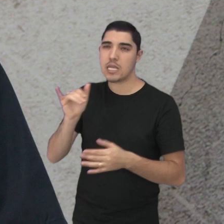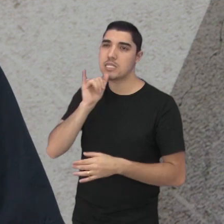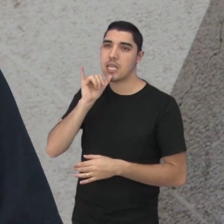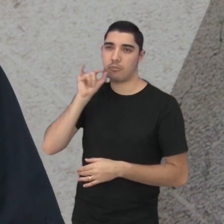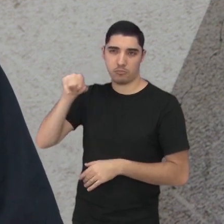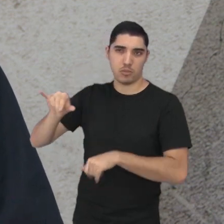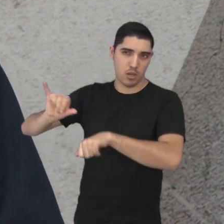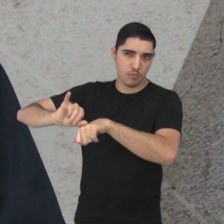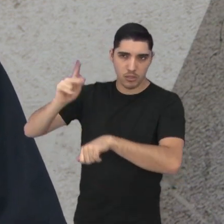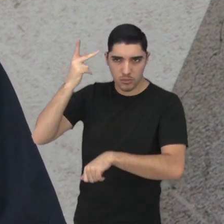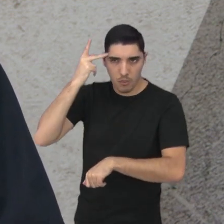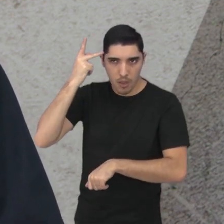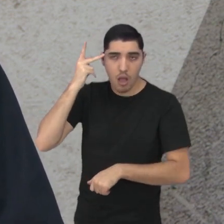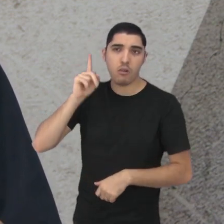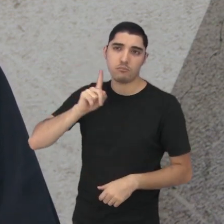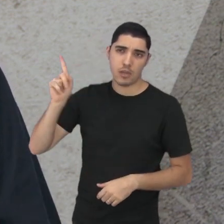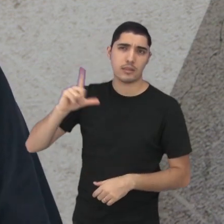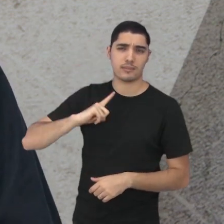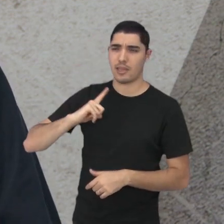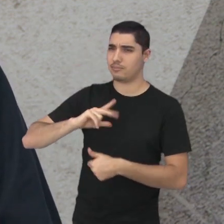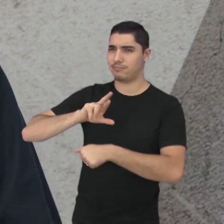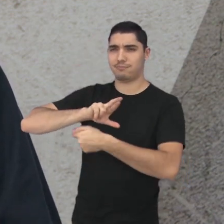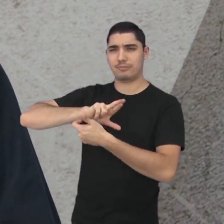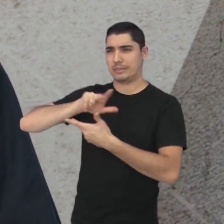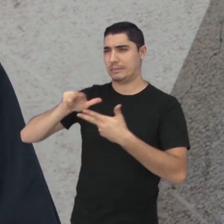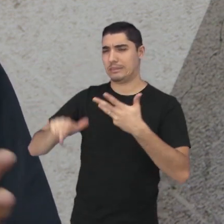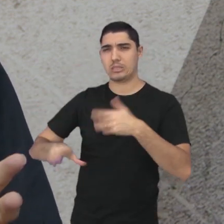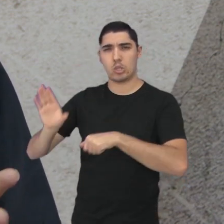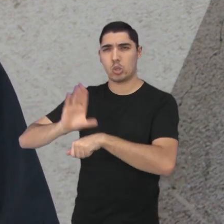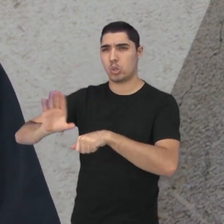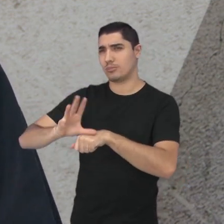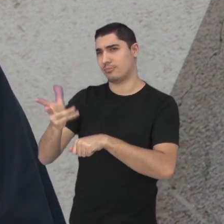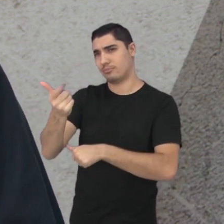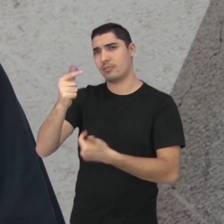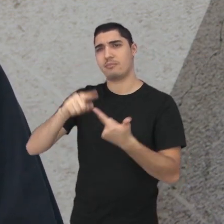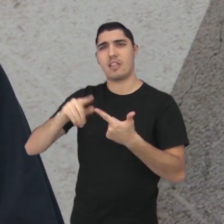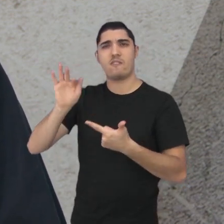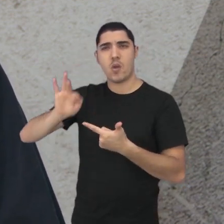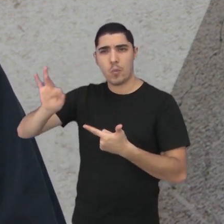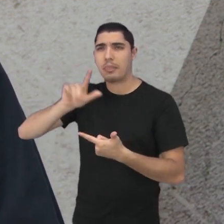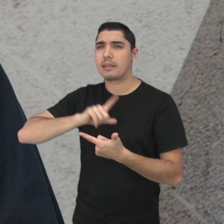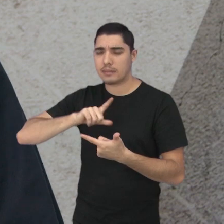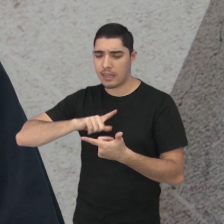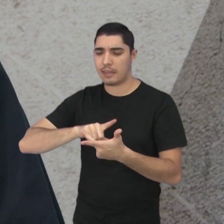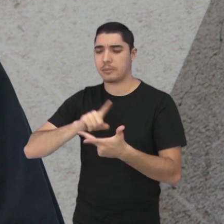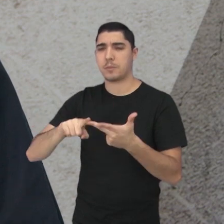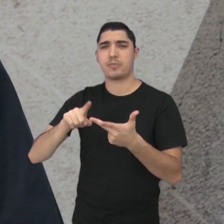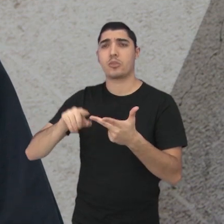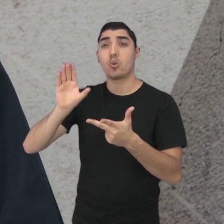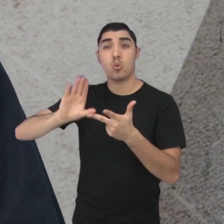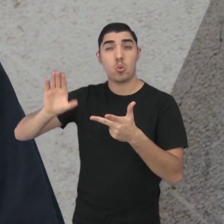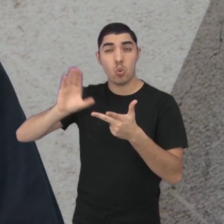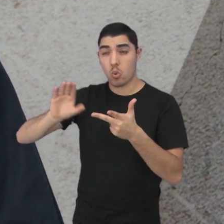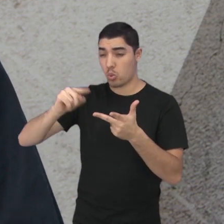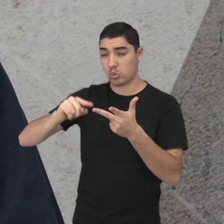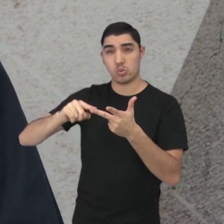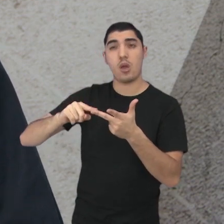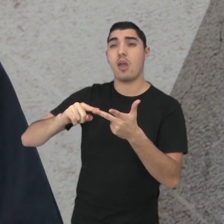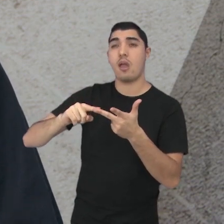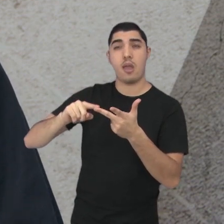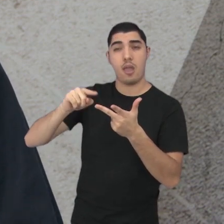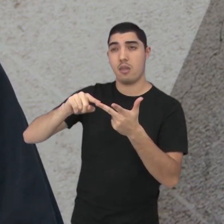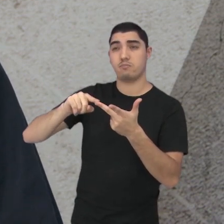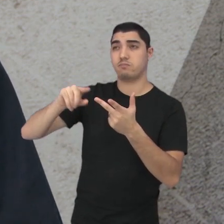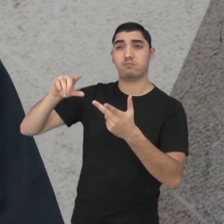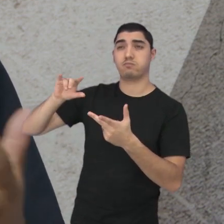principalmente em São Paulo. São Paulo tem muitos cursos ali de qualidade, tem faculdades, tem cursos até com certo